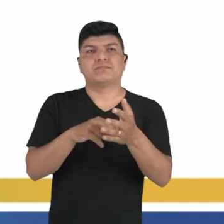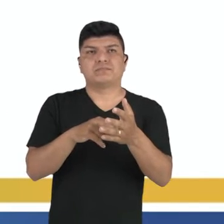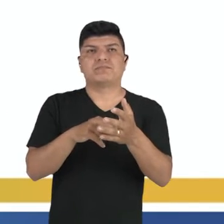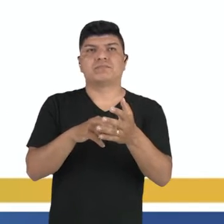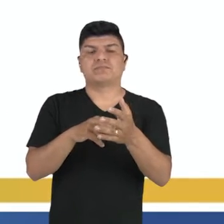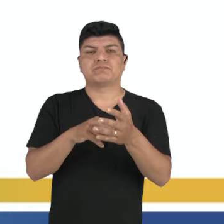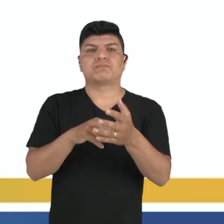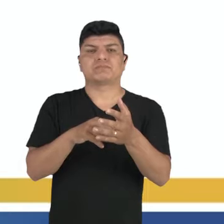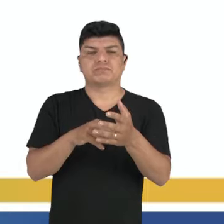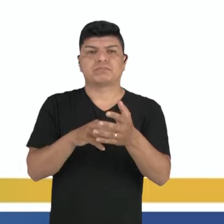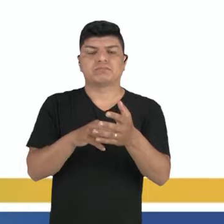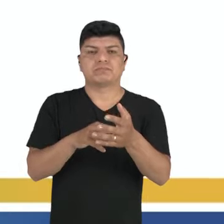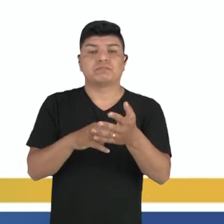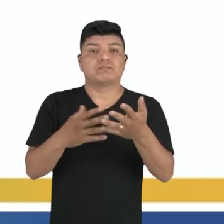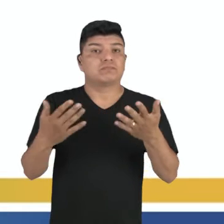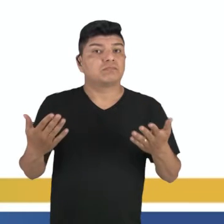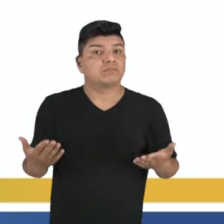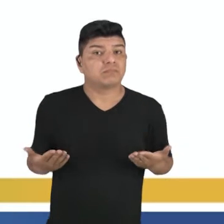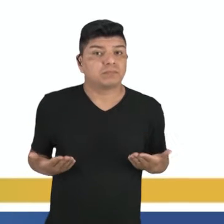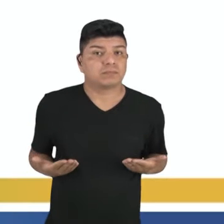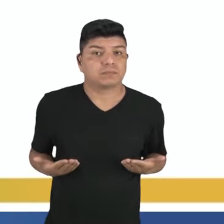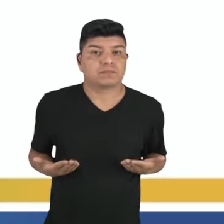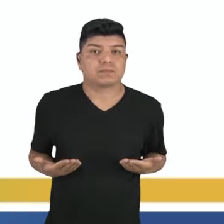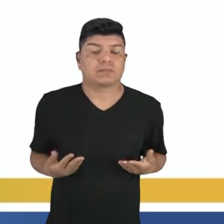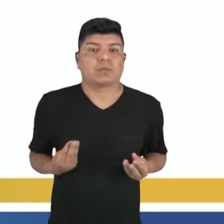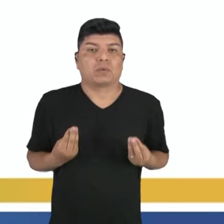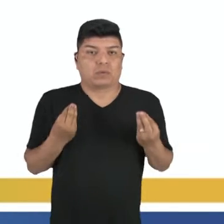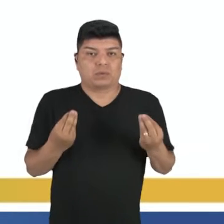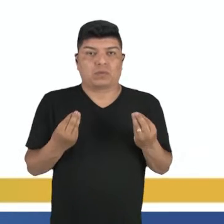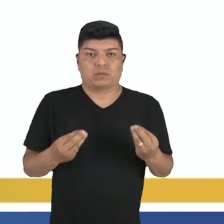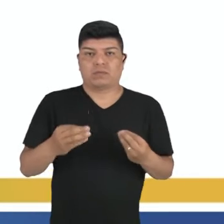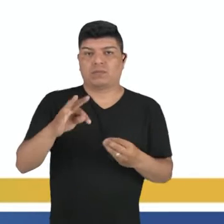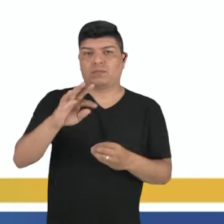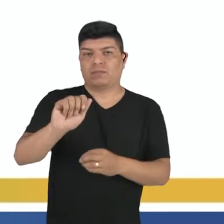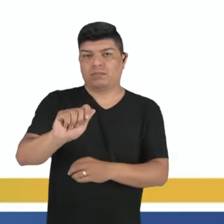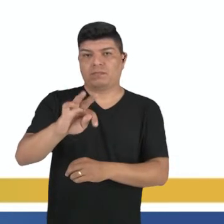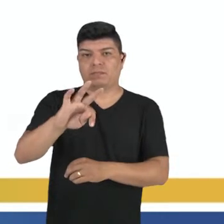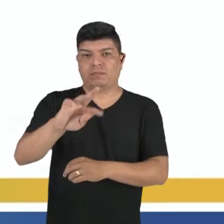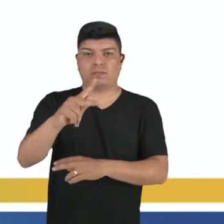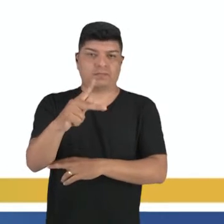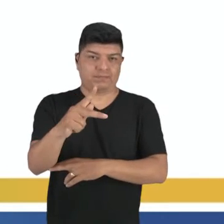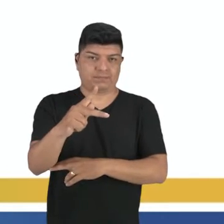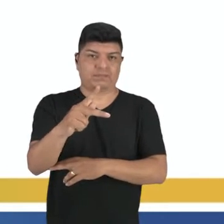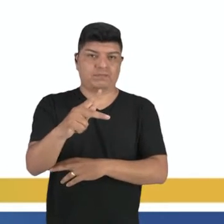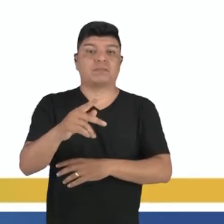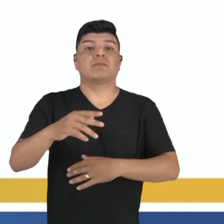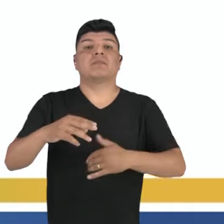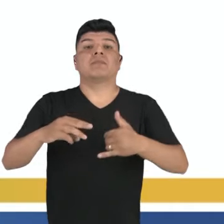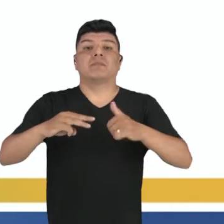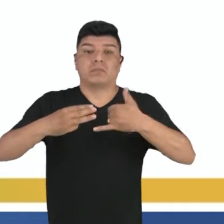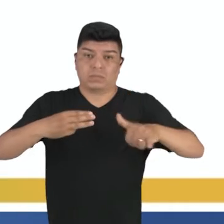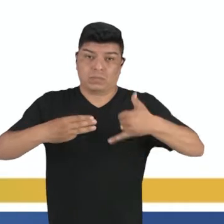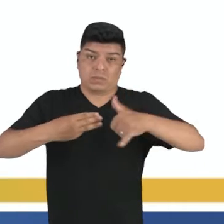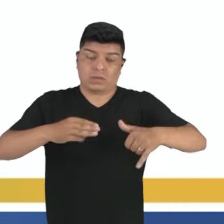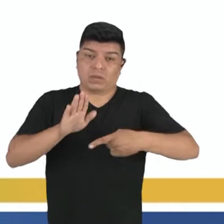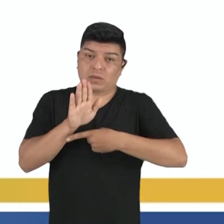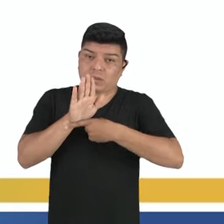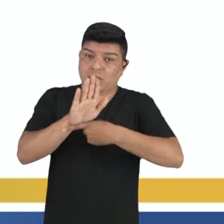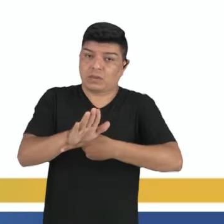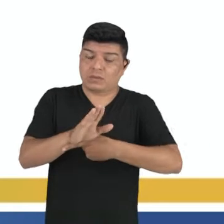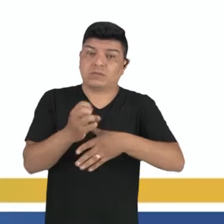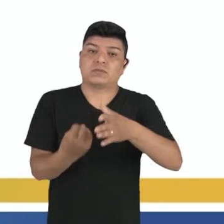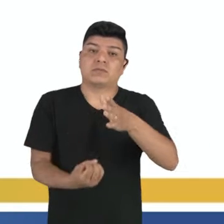e sinais de PH ele é ele é como se fosse ATP ele também é uma molécula que ajuda na produção